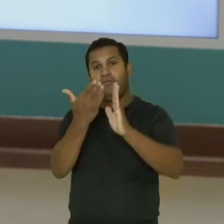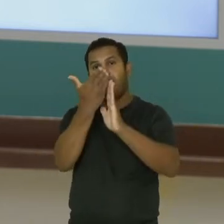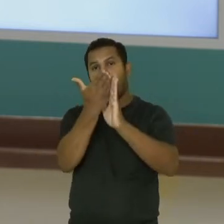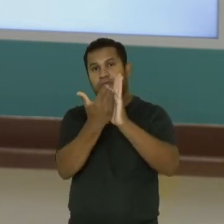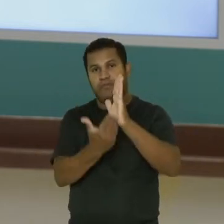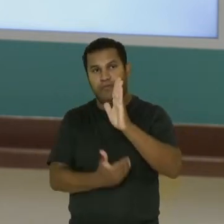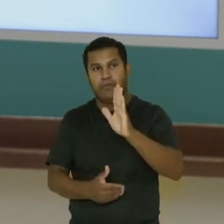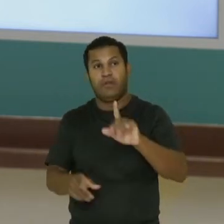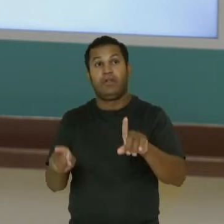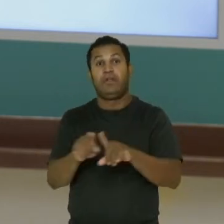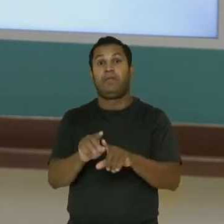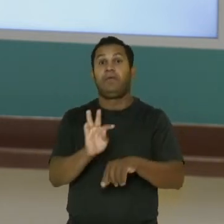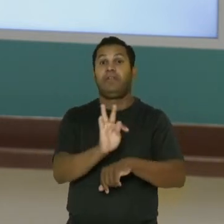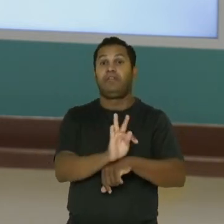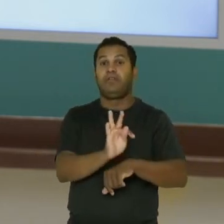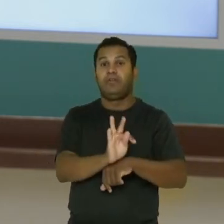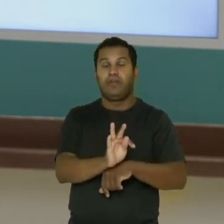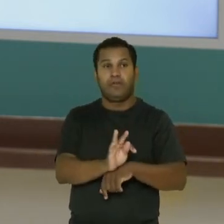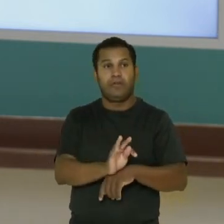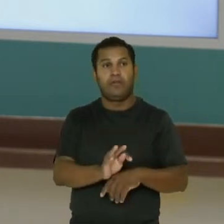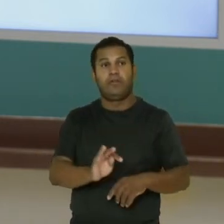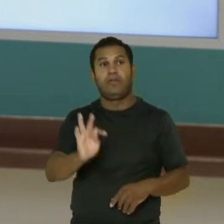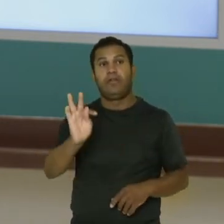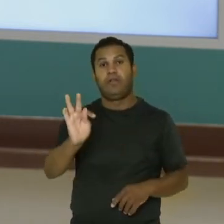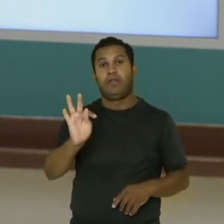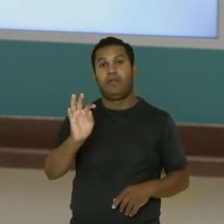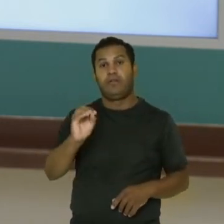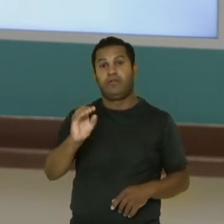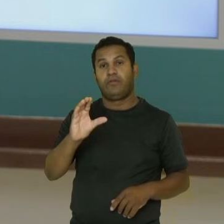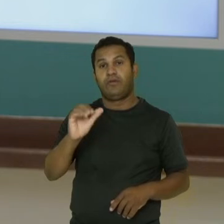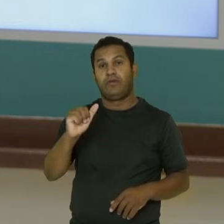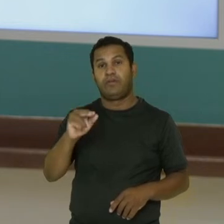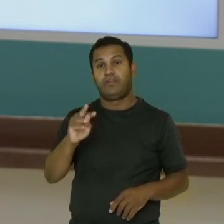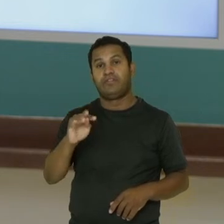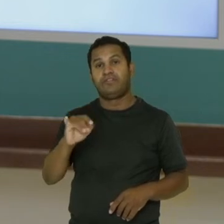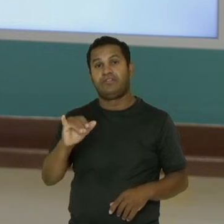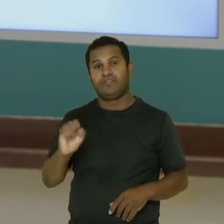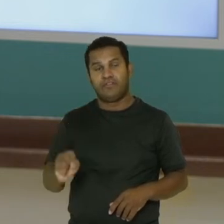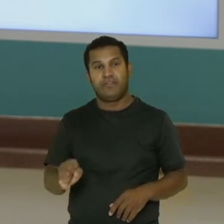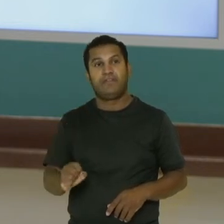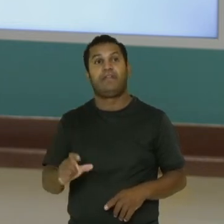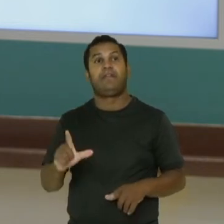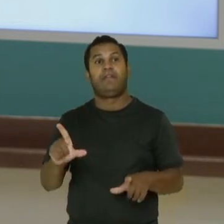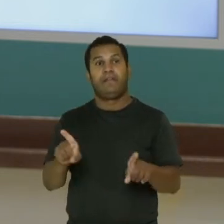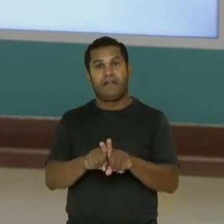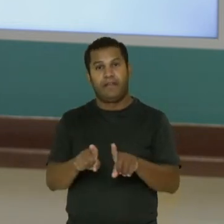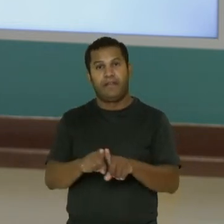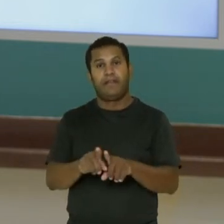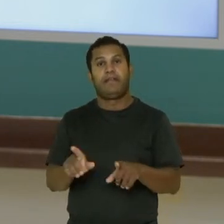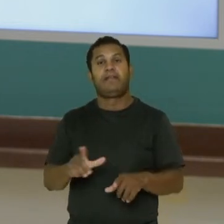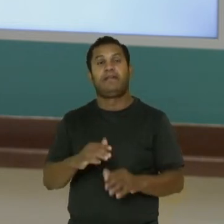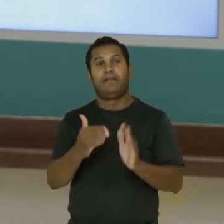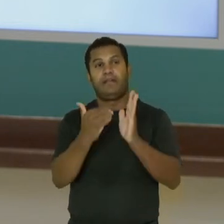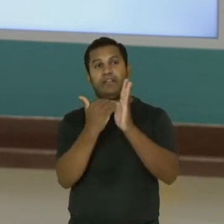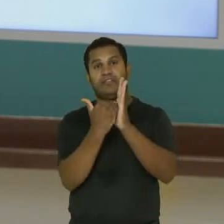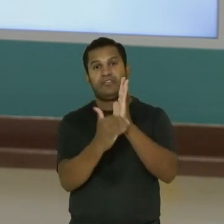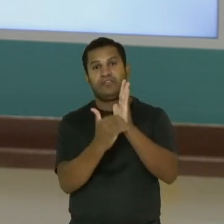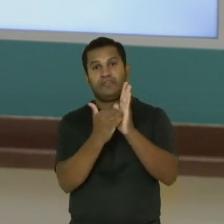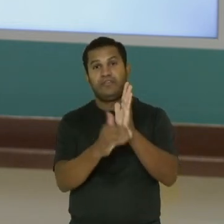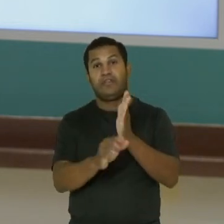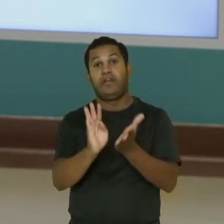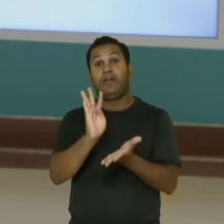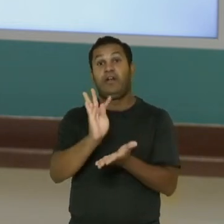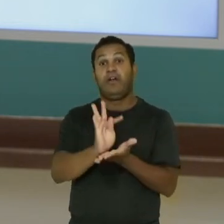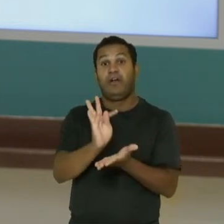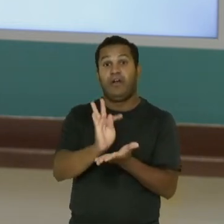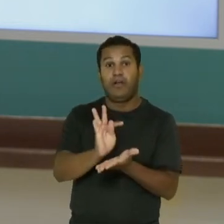outra parte no complexo ali do Centro-Sul, porque as atividades que acontecem aqui no sul do